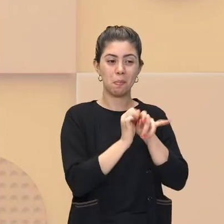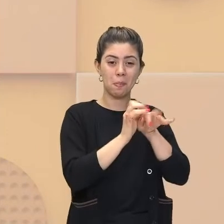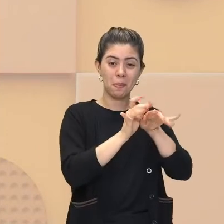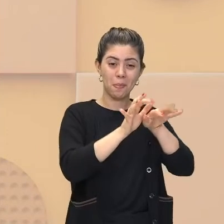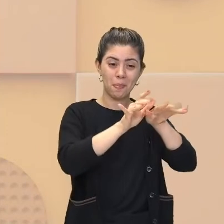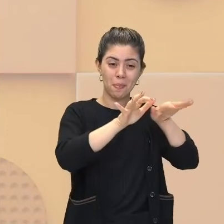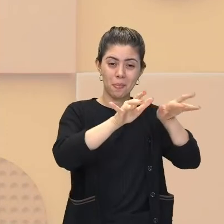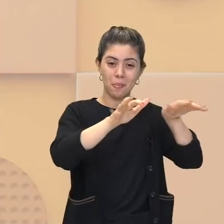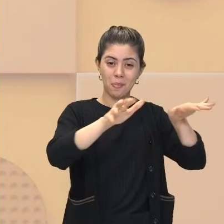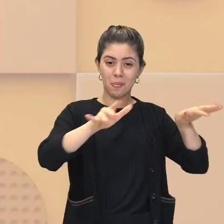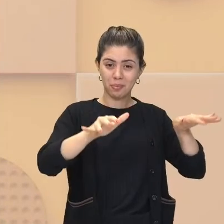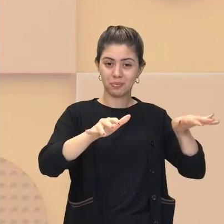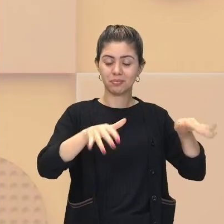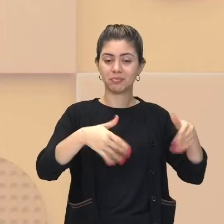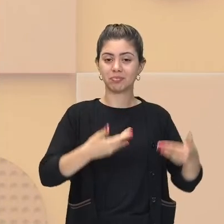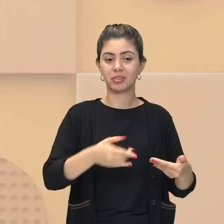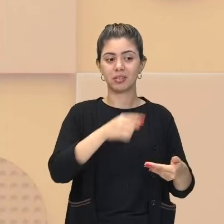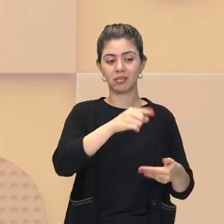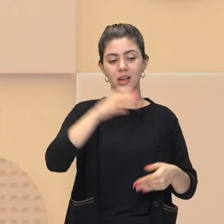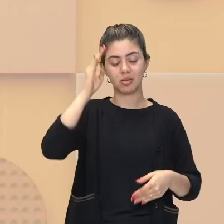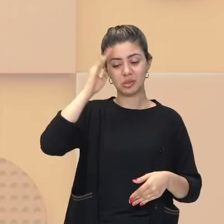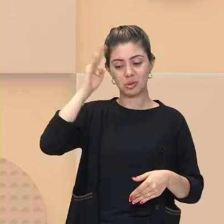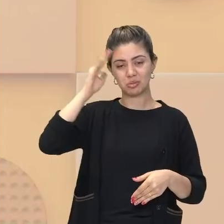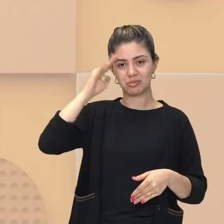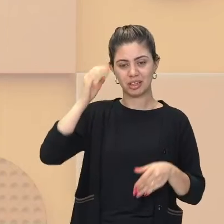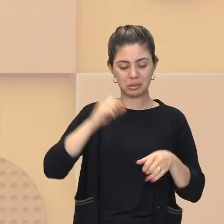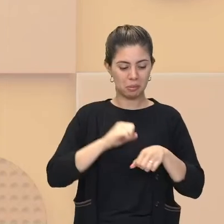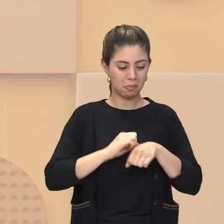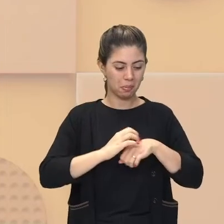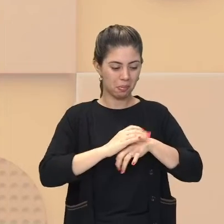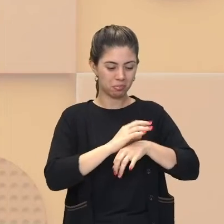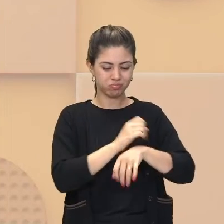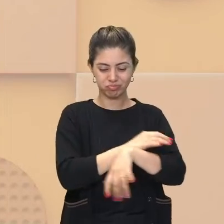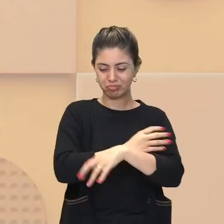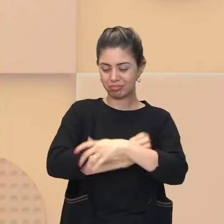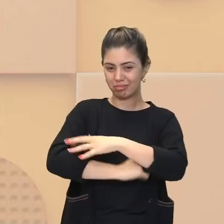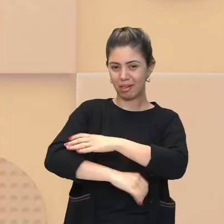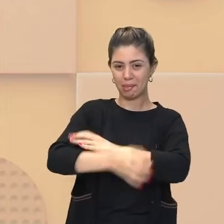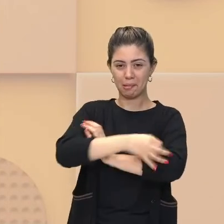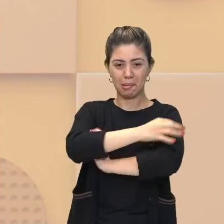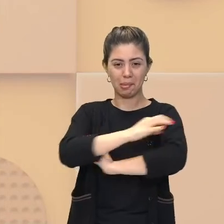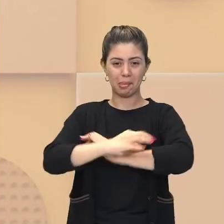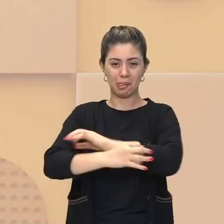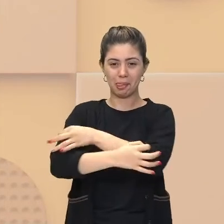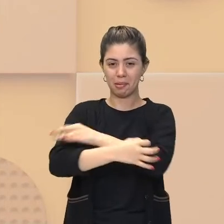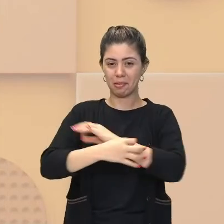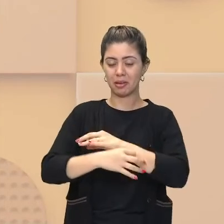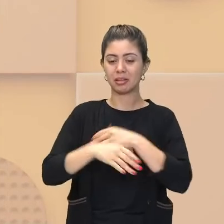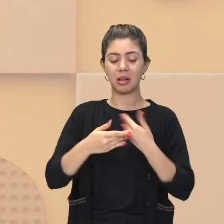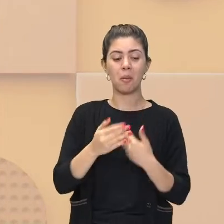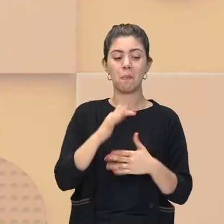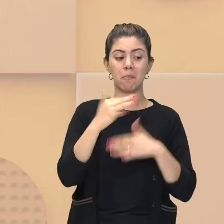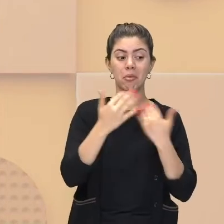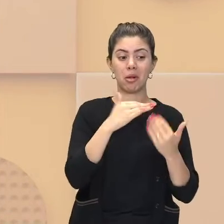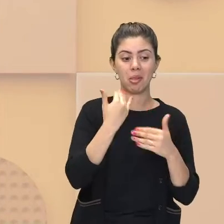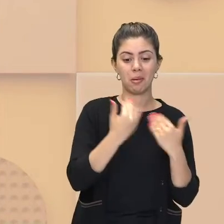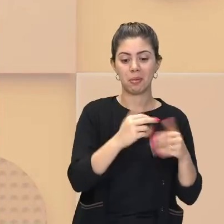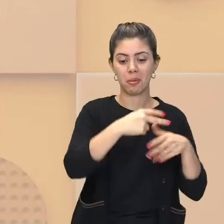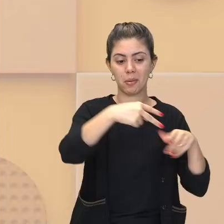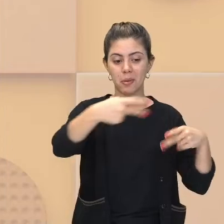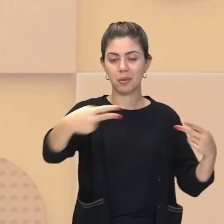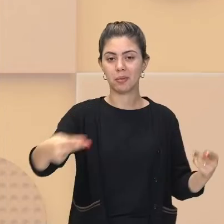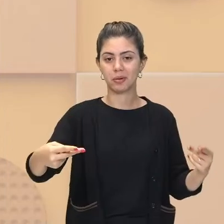seus territórios, onde os soldados estavam alojados. E isso vai fazer com que milhares de soldados morram, o que vai dar uma